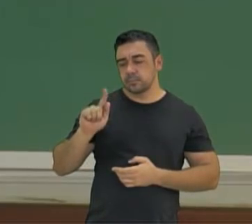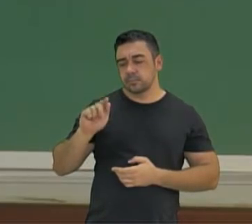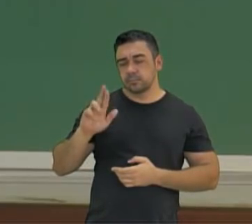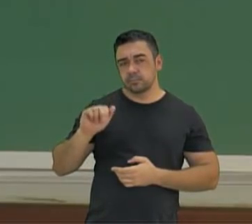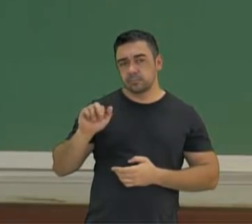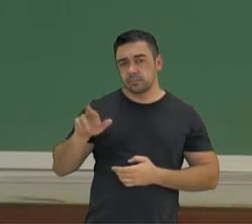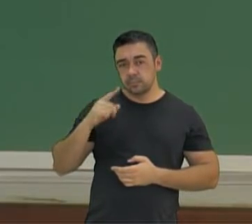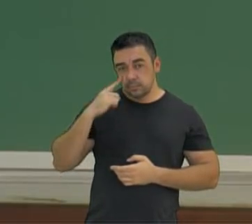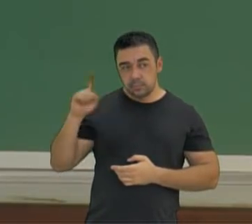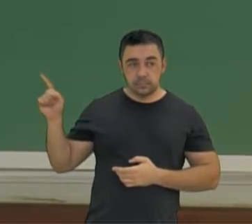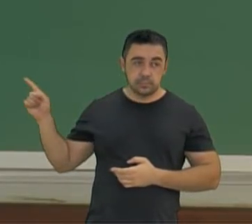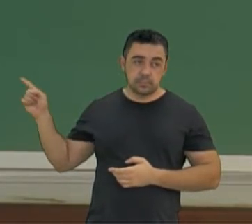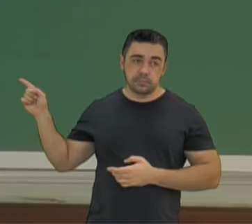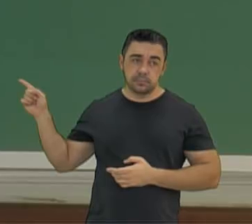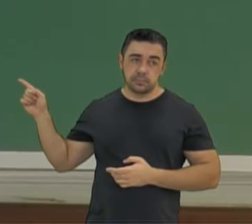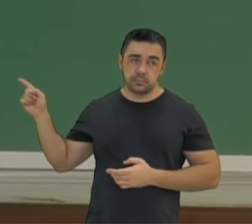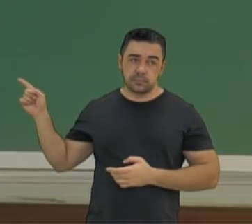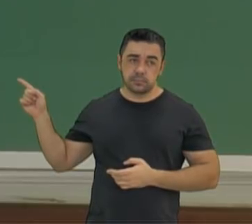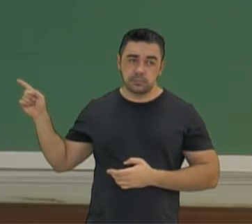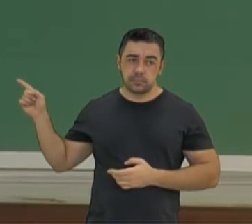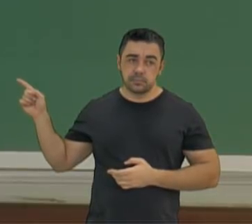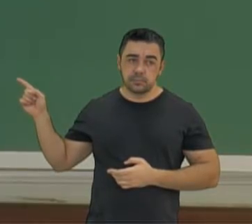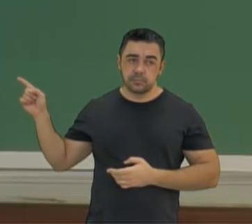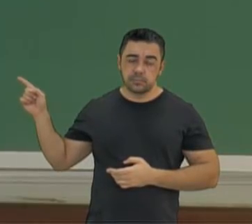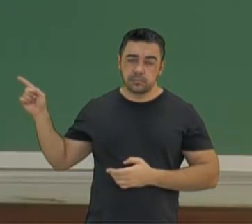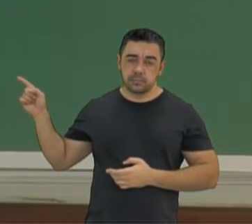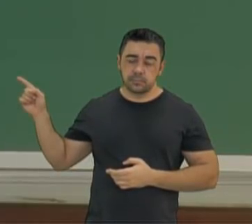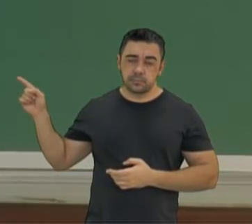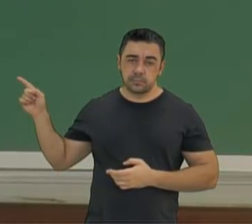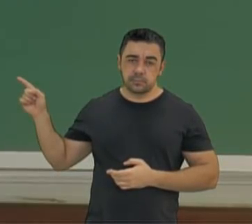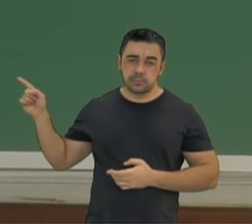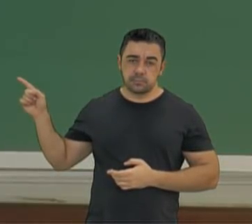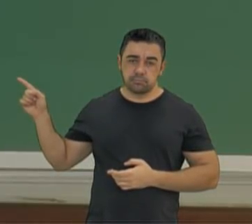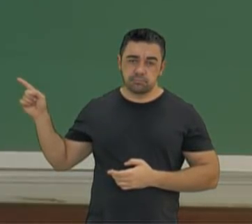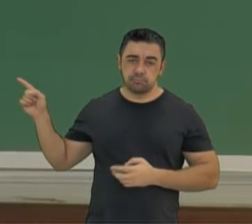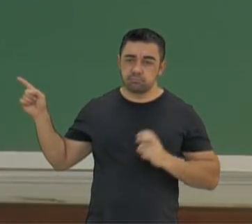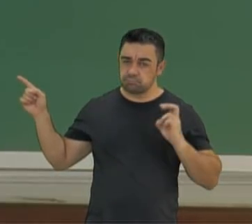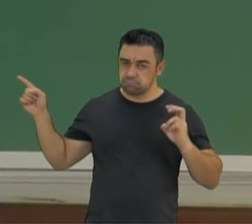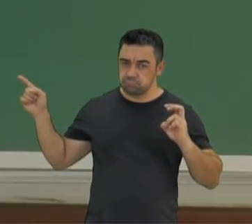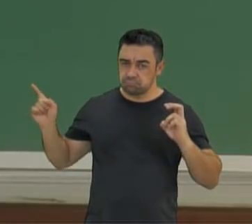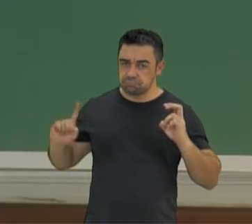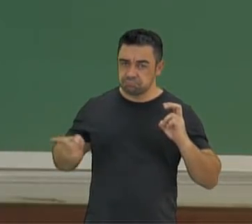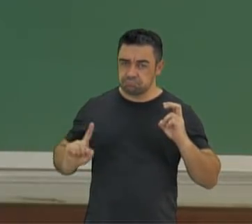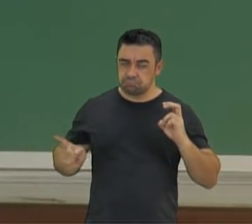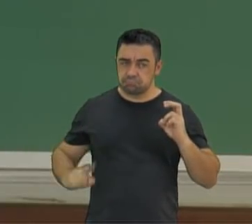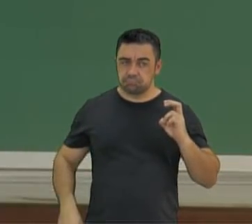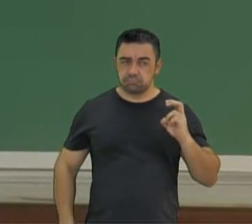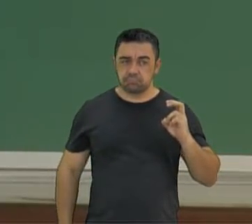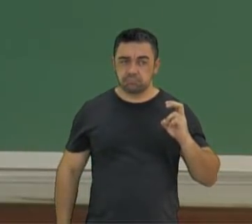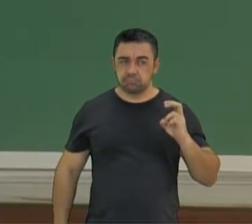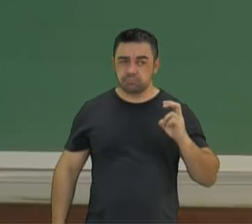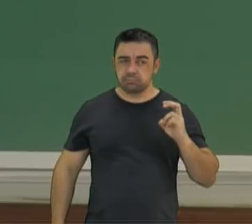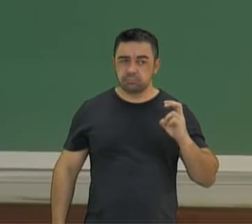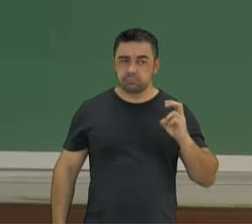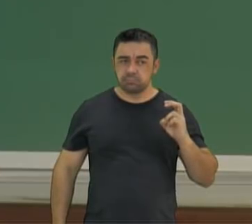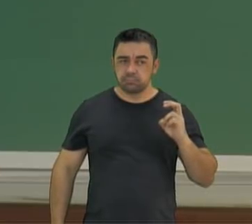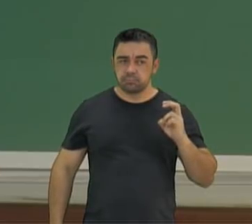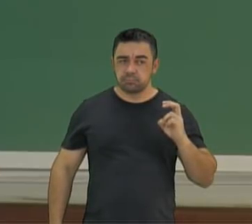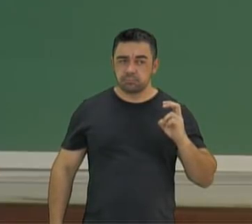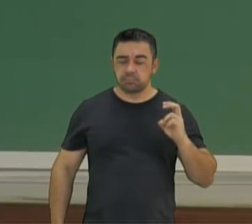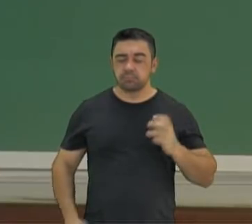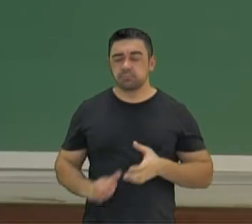Vou olhar a base. Essa aqui, 1, 2, 3, 4, 5. Não é